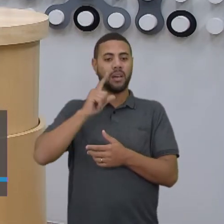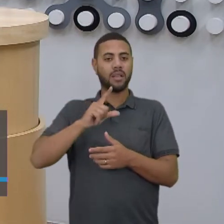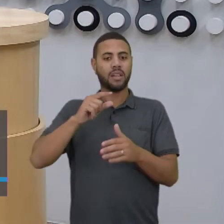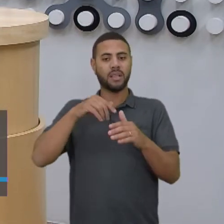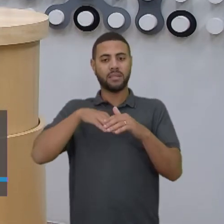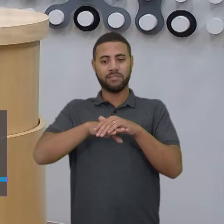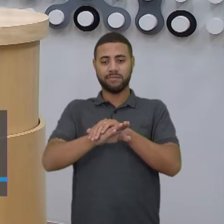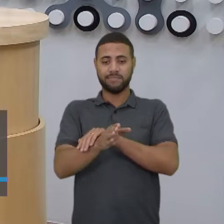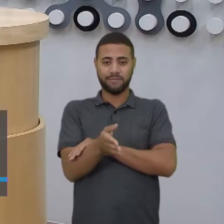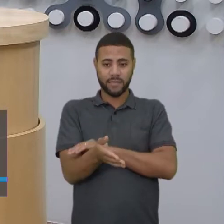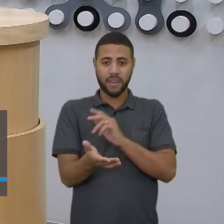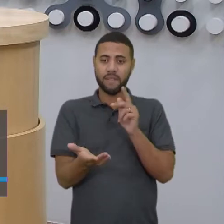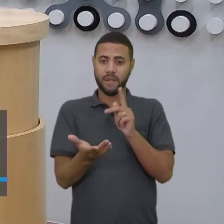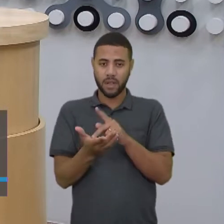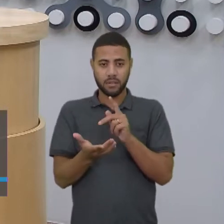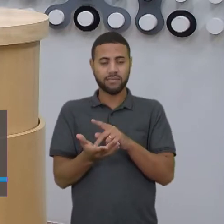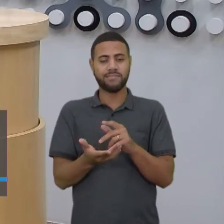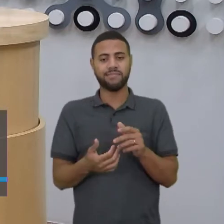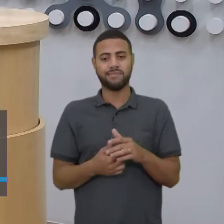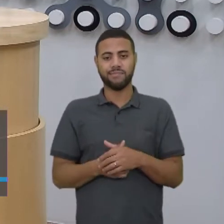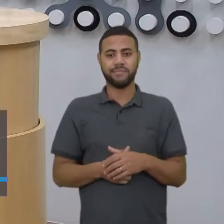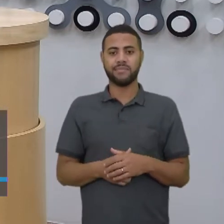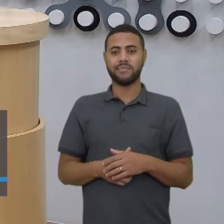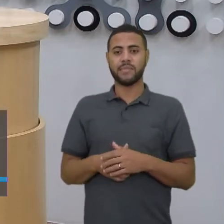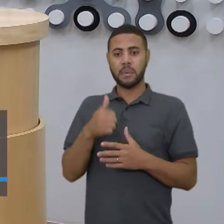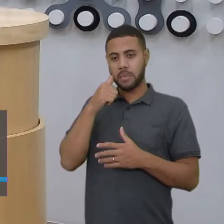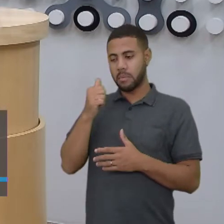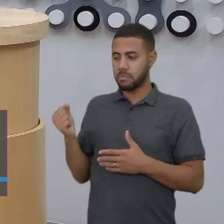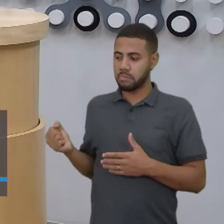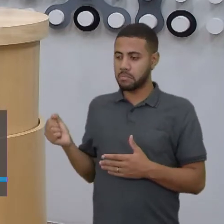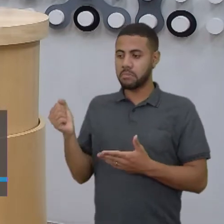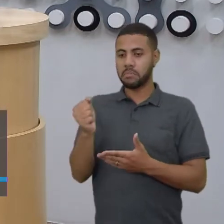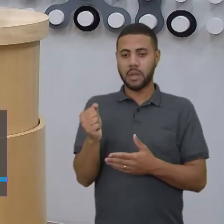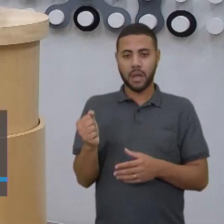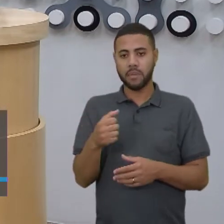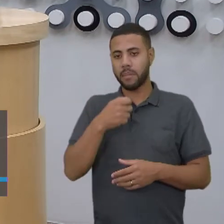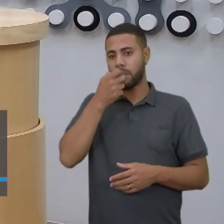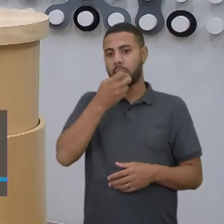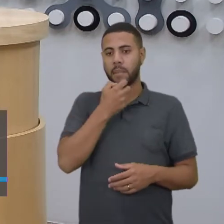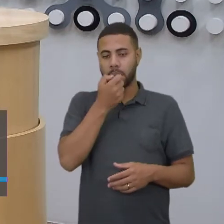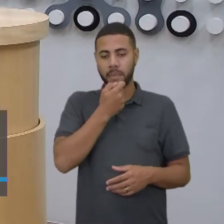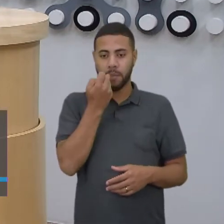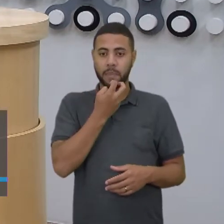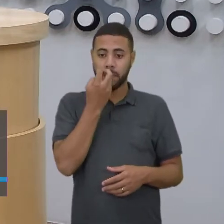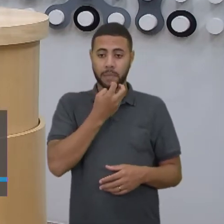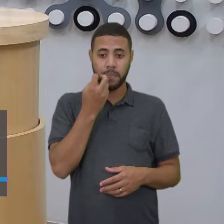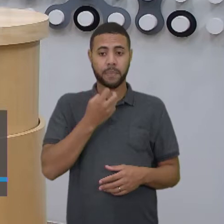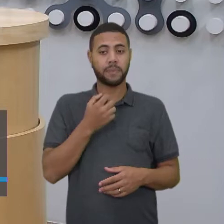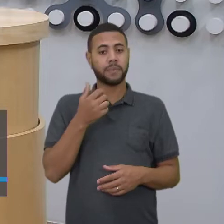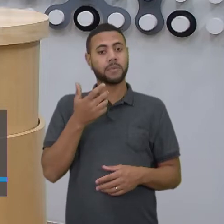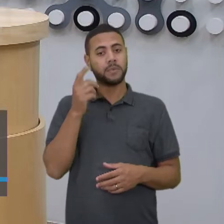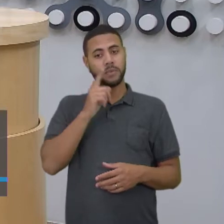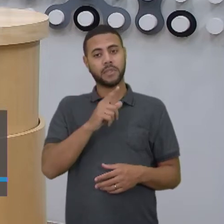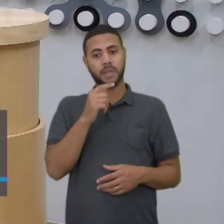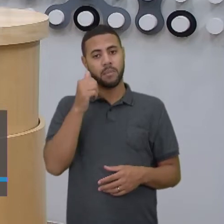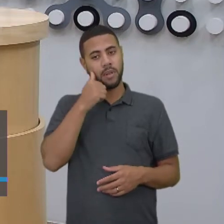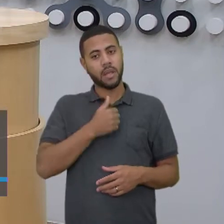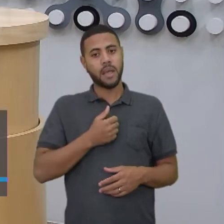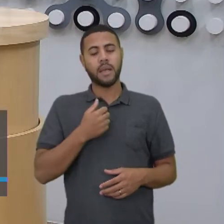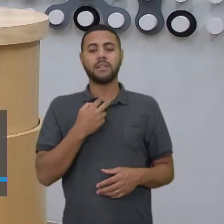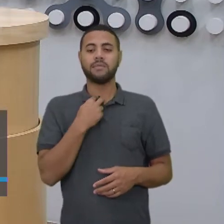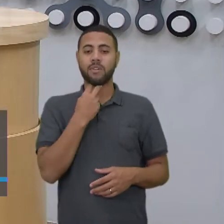empoderamento, é você dar a vez, dar a voz. Então, isso é importante, é primordial. E nós já vemos as mulheres, mas ela não